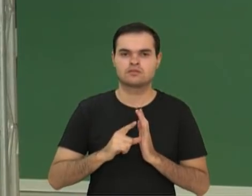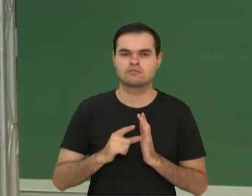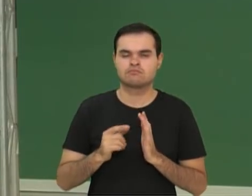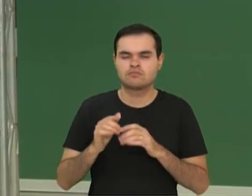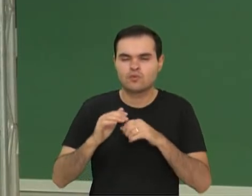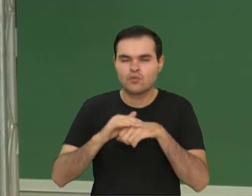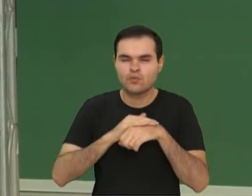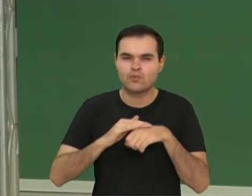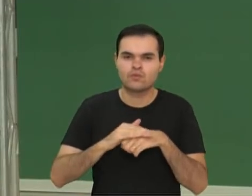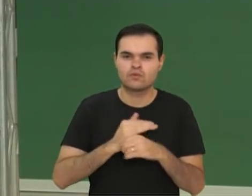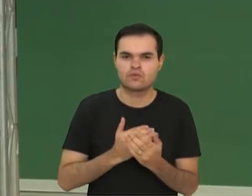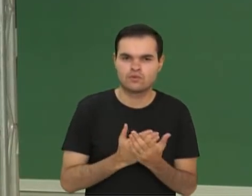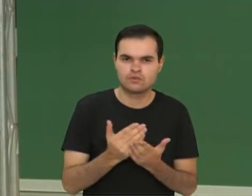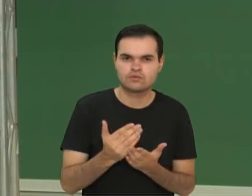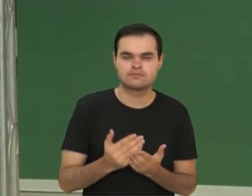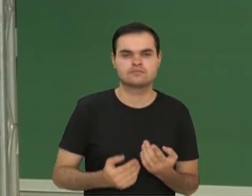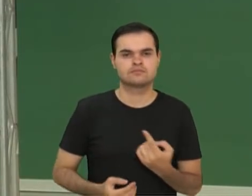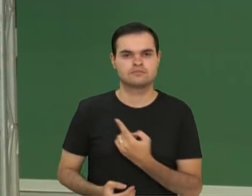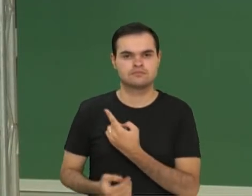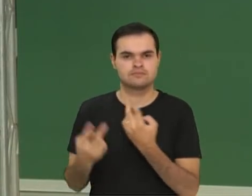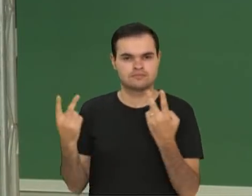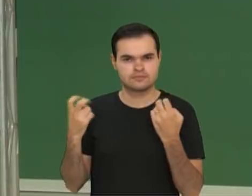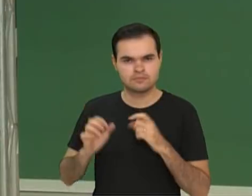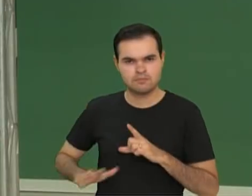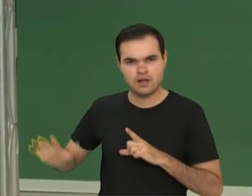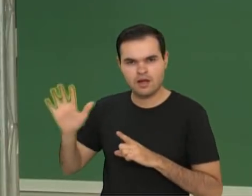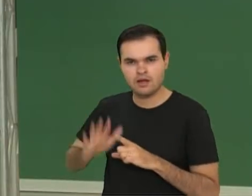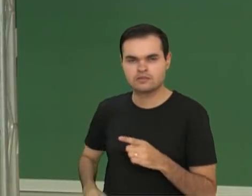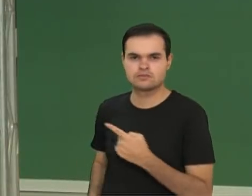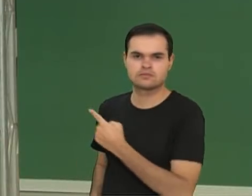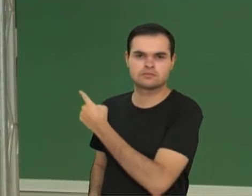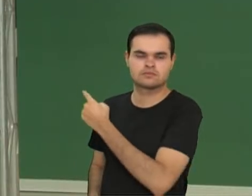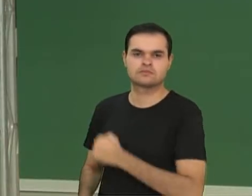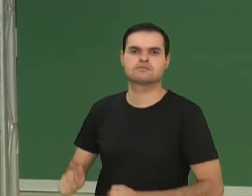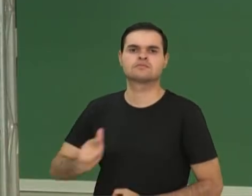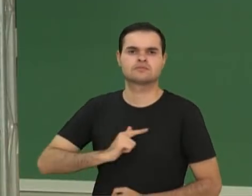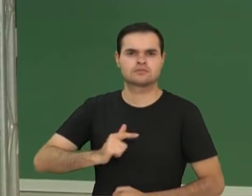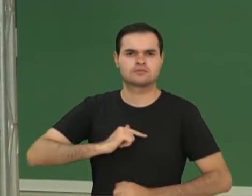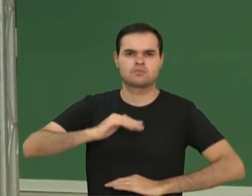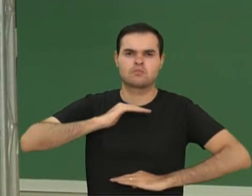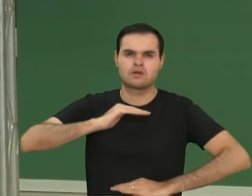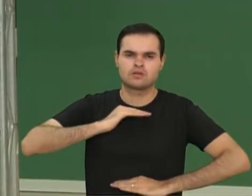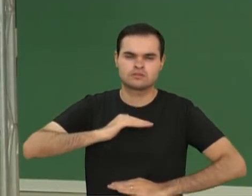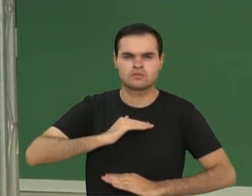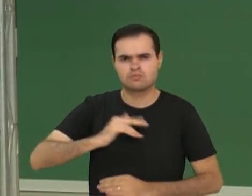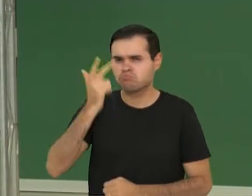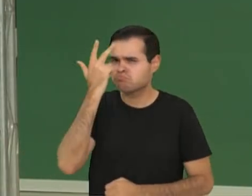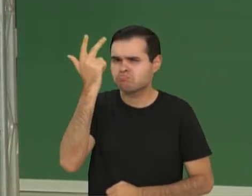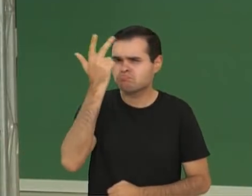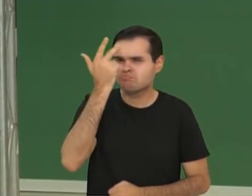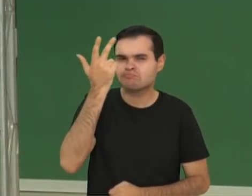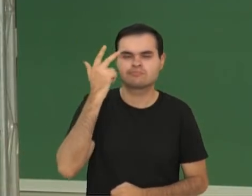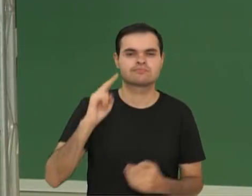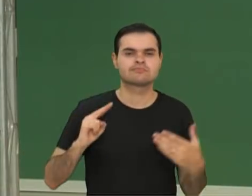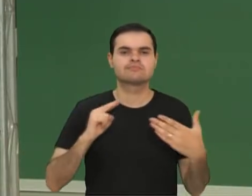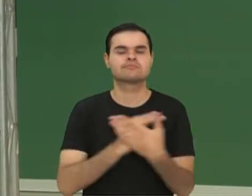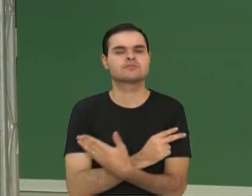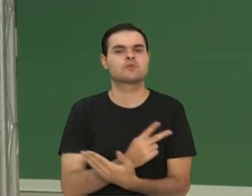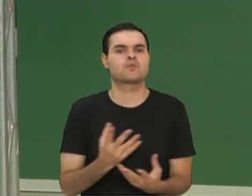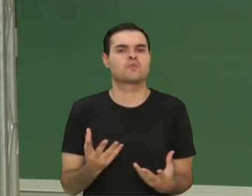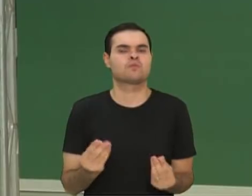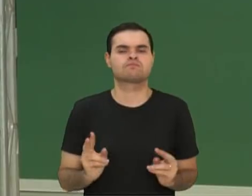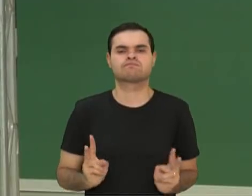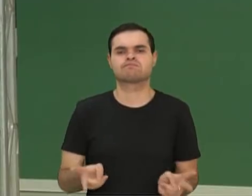conversa, você já deve ter reparado na imagem. Nós temos aqui uma situação que é muito comum e acontece